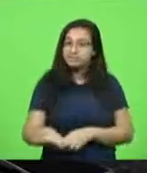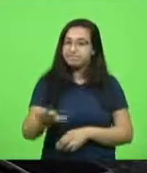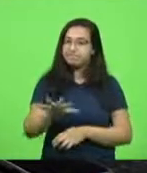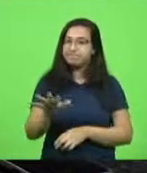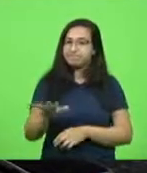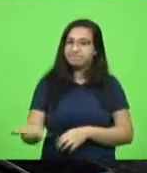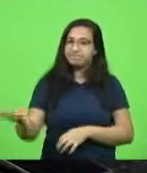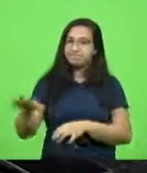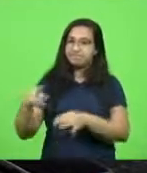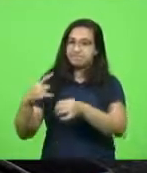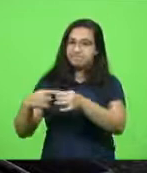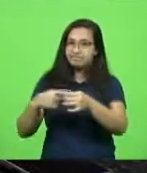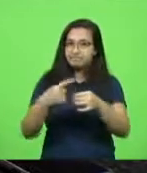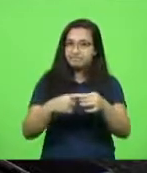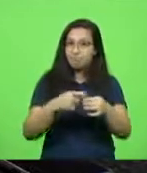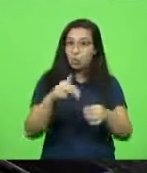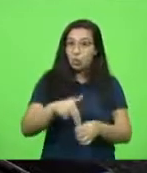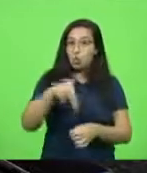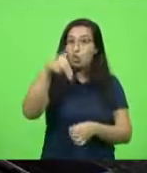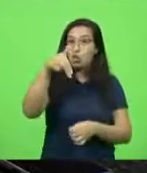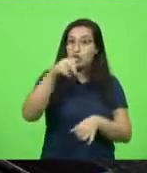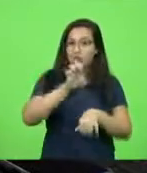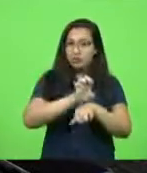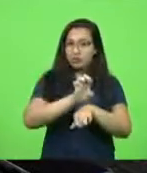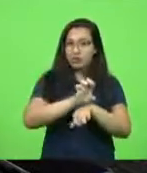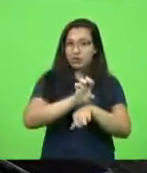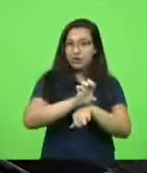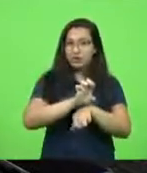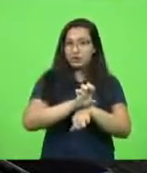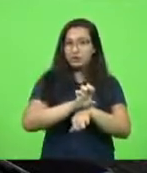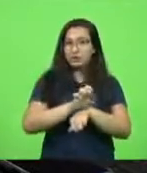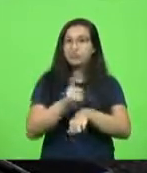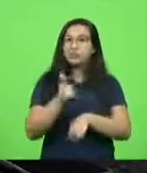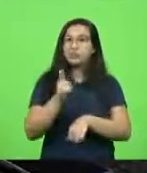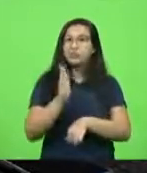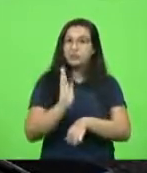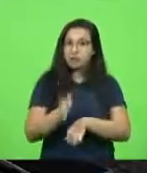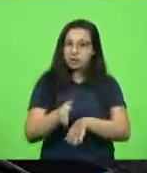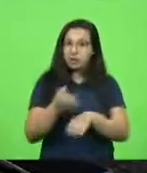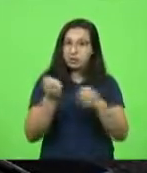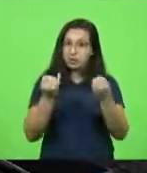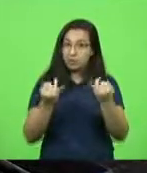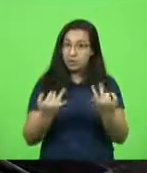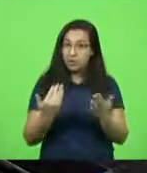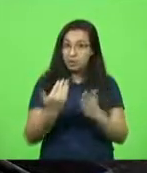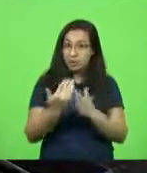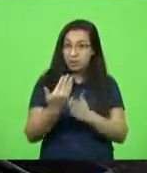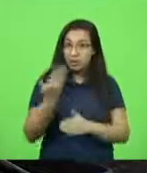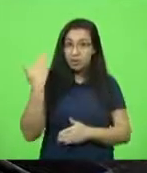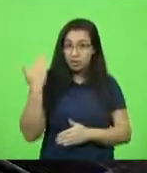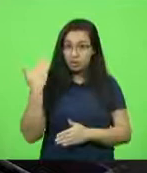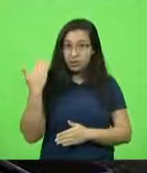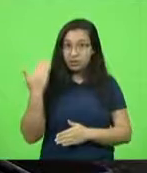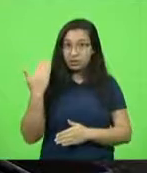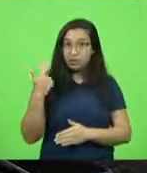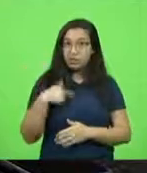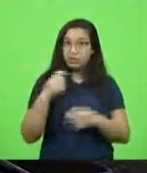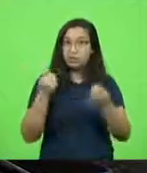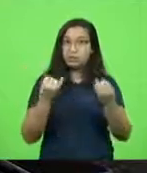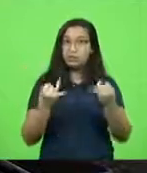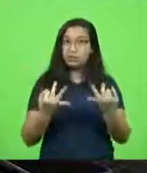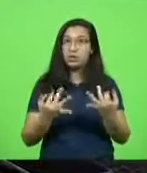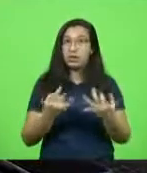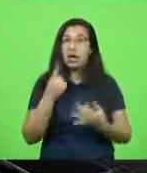respeita a região norte do estado já disse uma vez aqui na Tribuna e foi picozinho processado por isso Qual que é o endereço